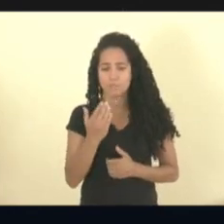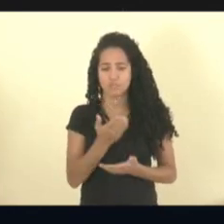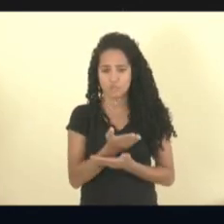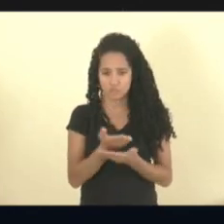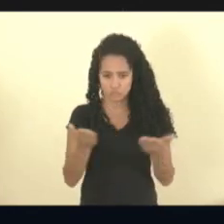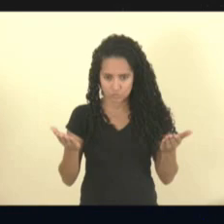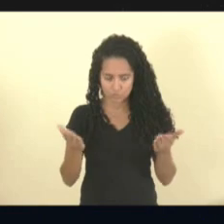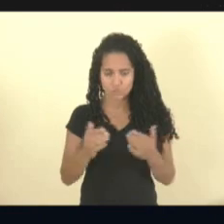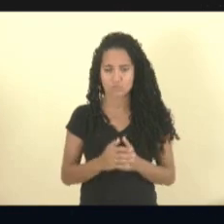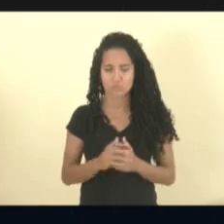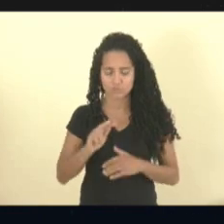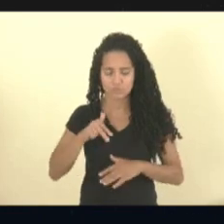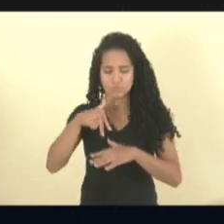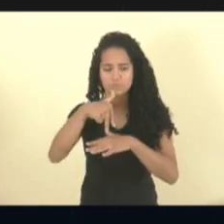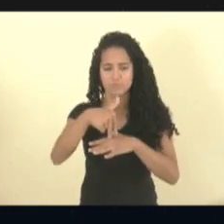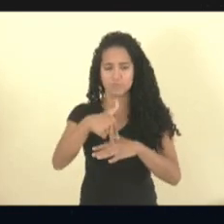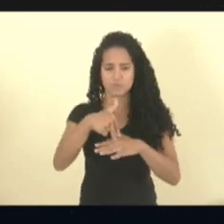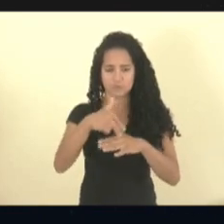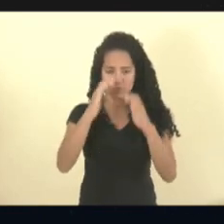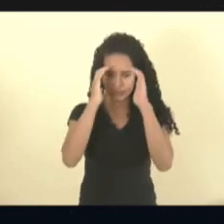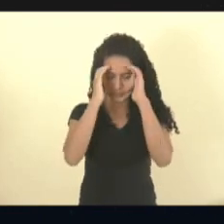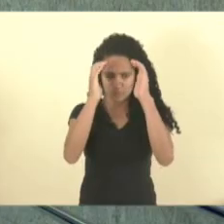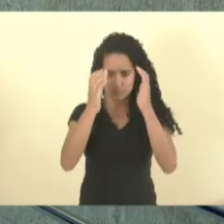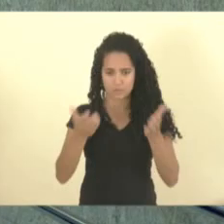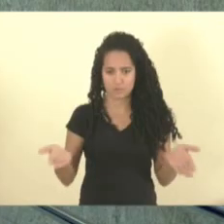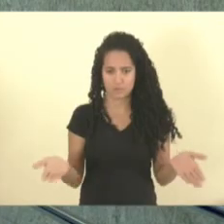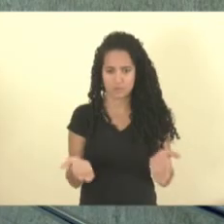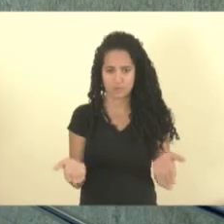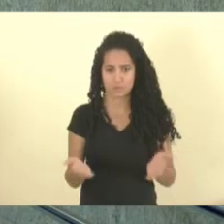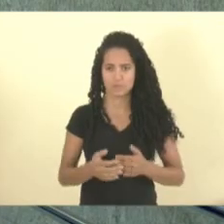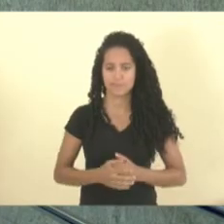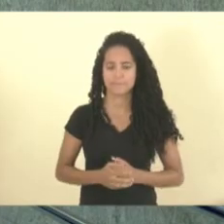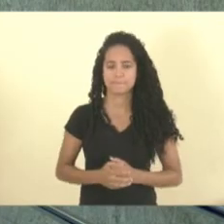todos que se coloquem em posição de respeito.